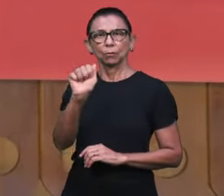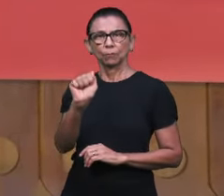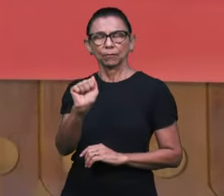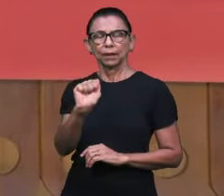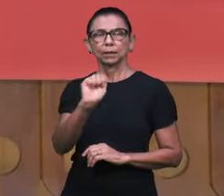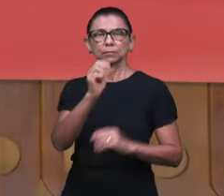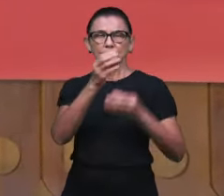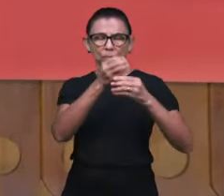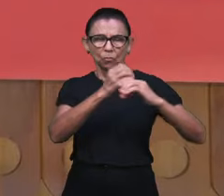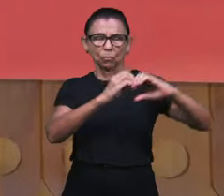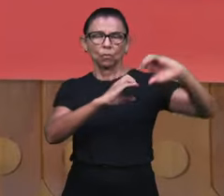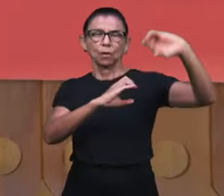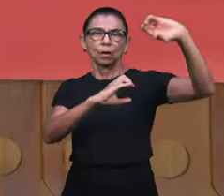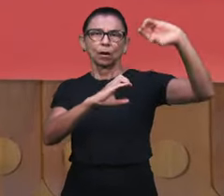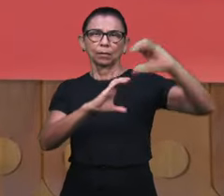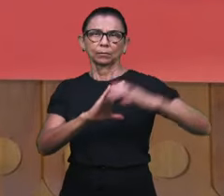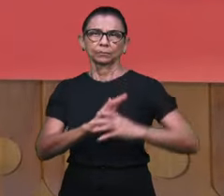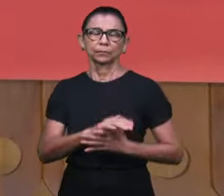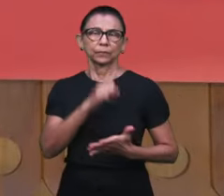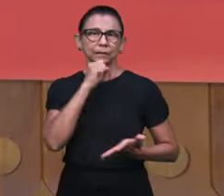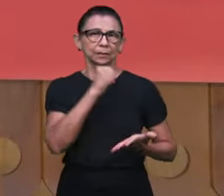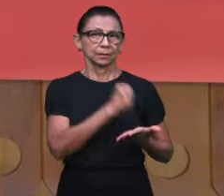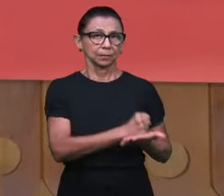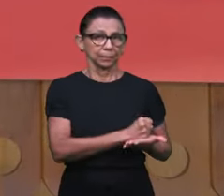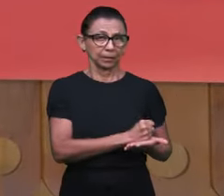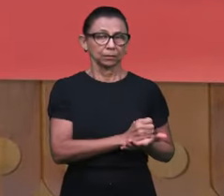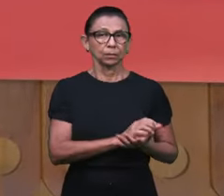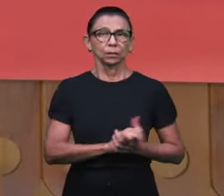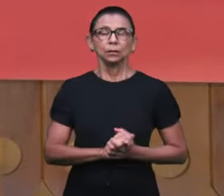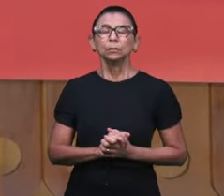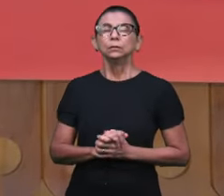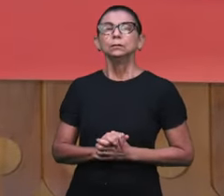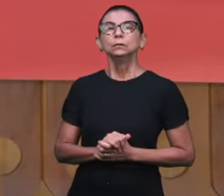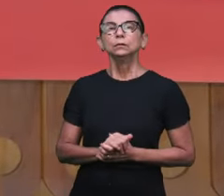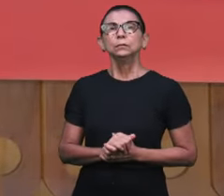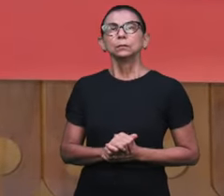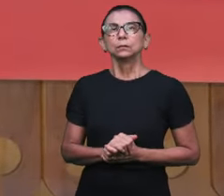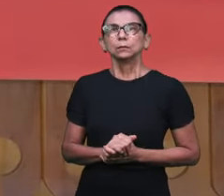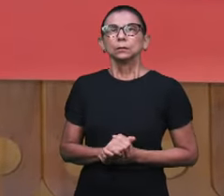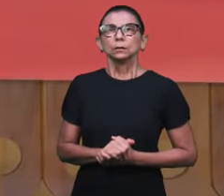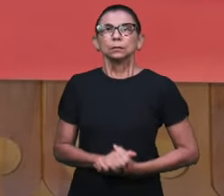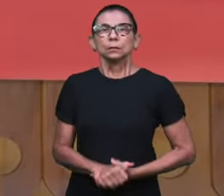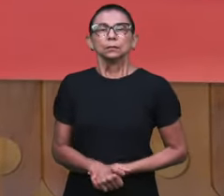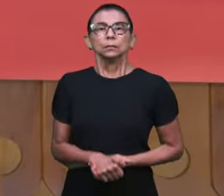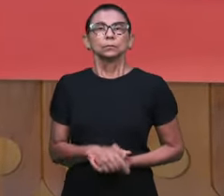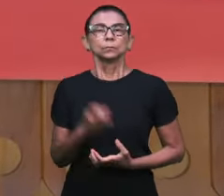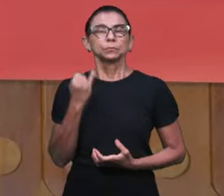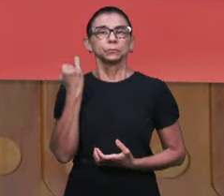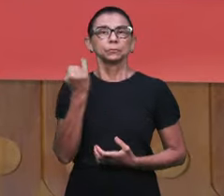profético que vem para os nossos dias. O som é que importa,